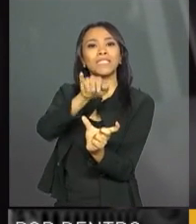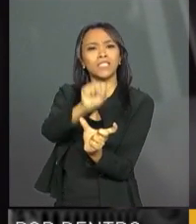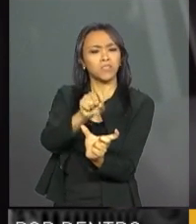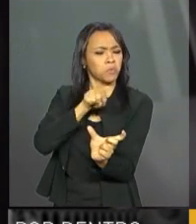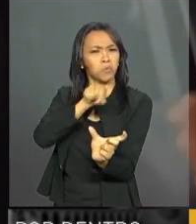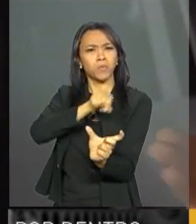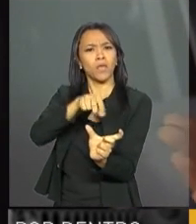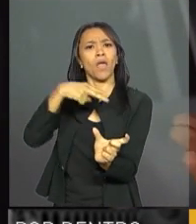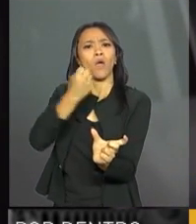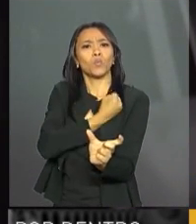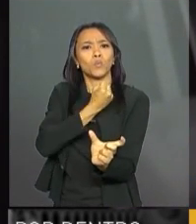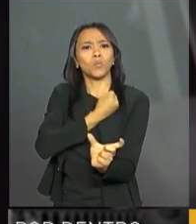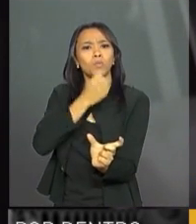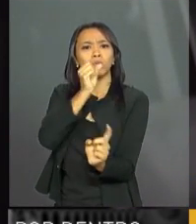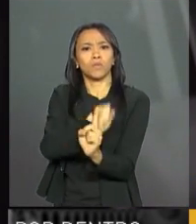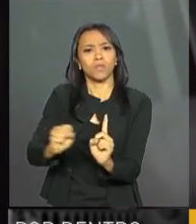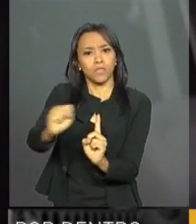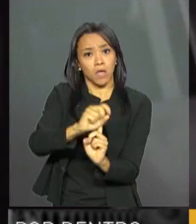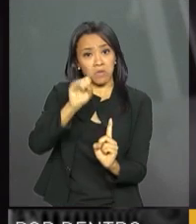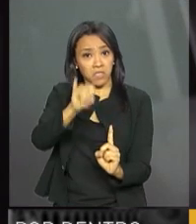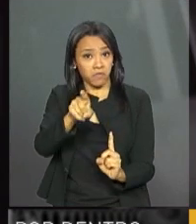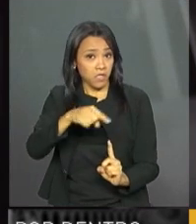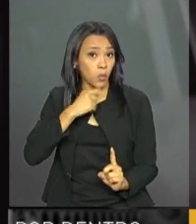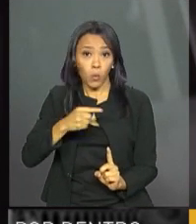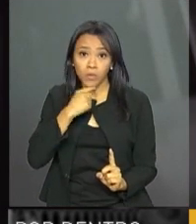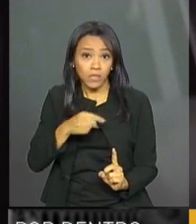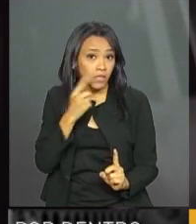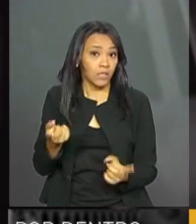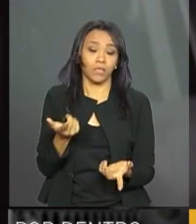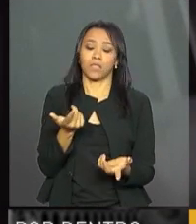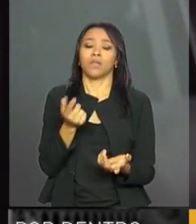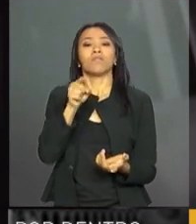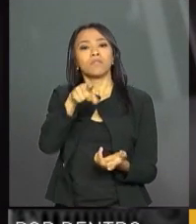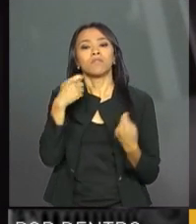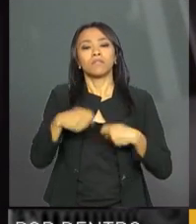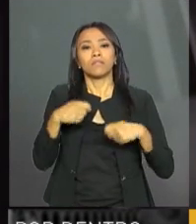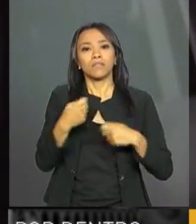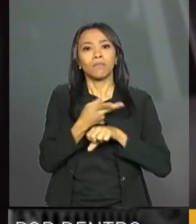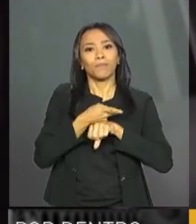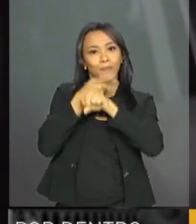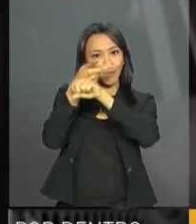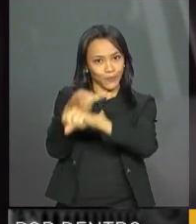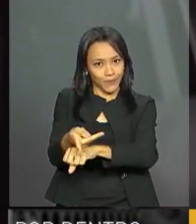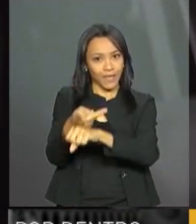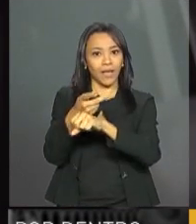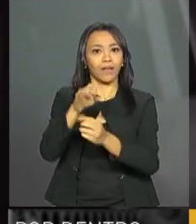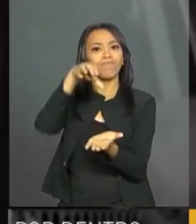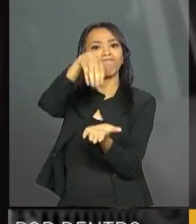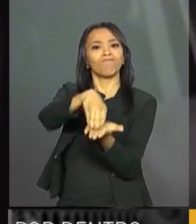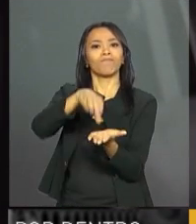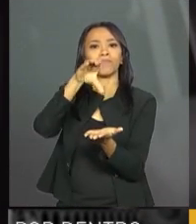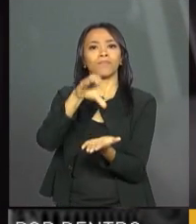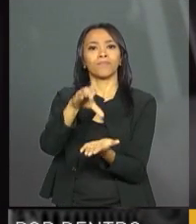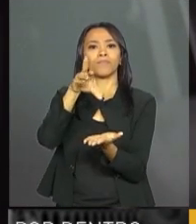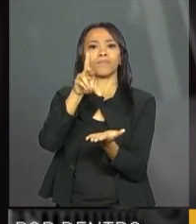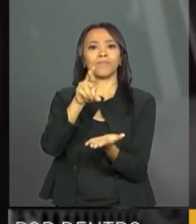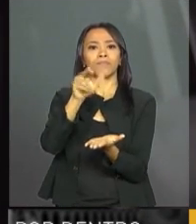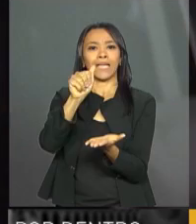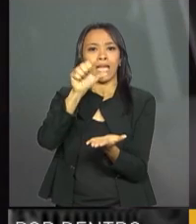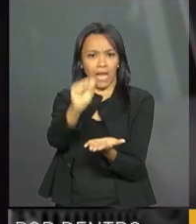identificação social caso você não consiga cadastrar você precisa procurar um Cis que é o centro de